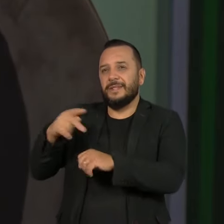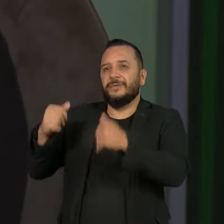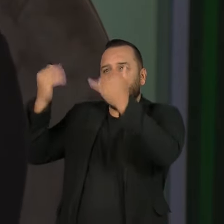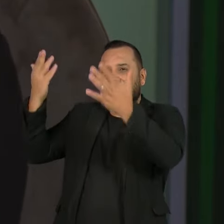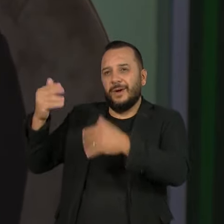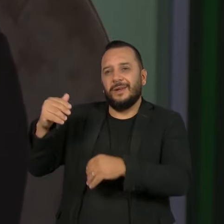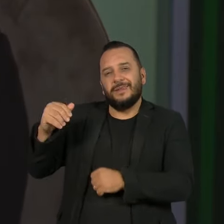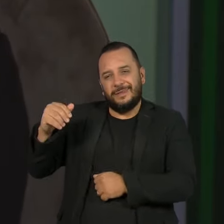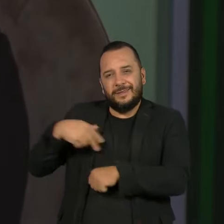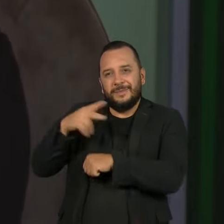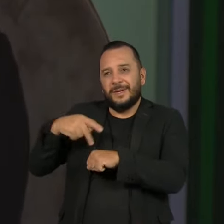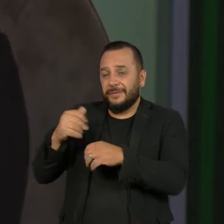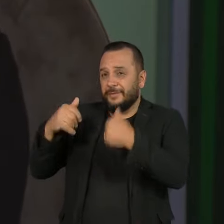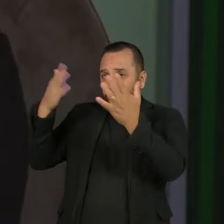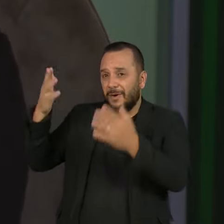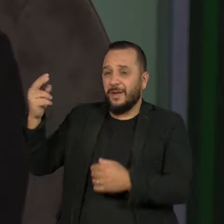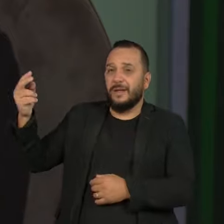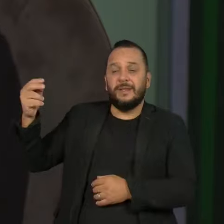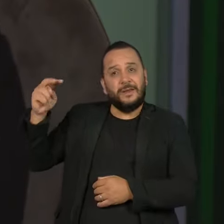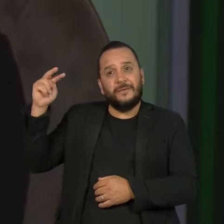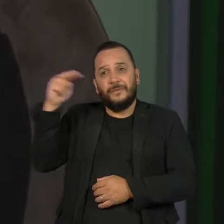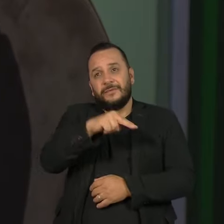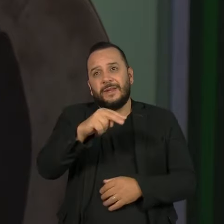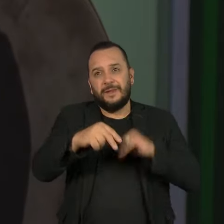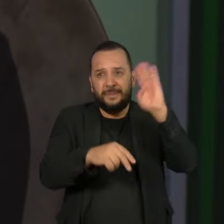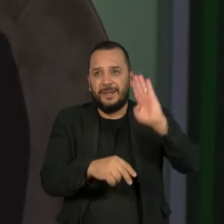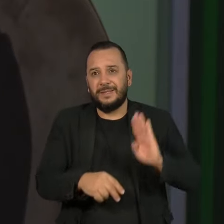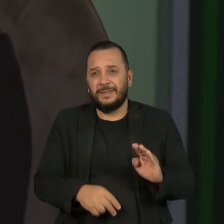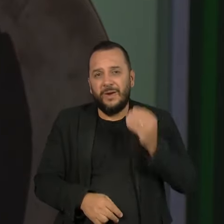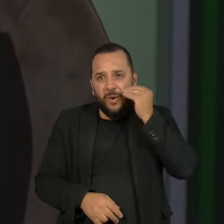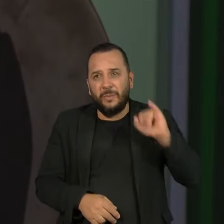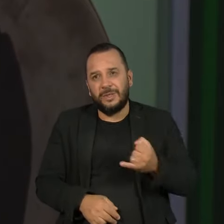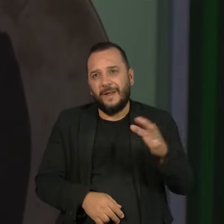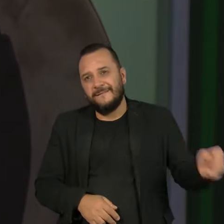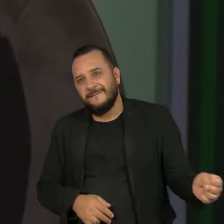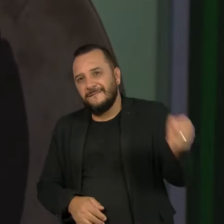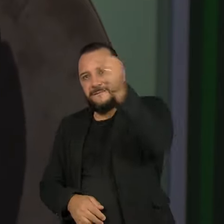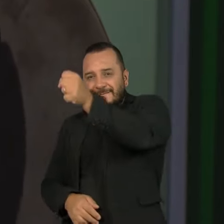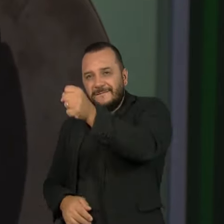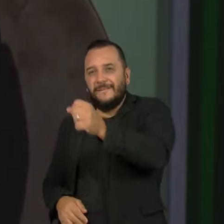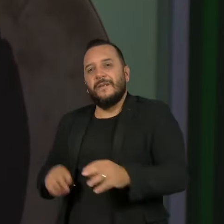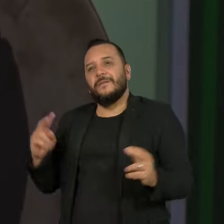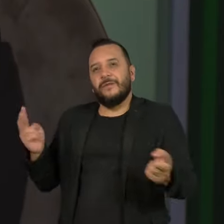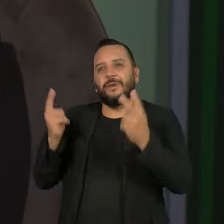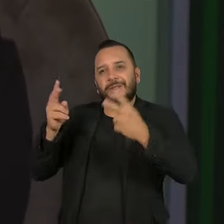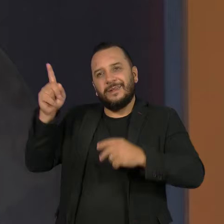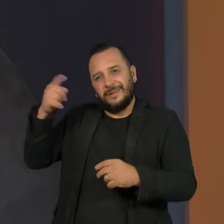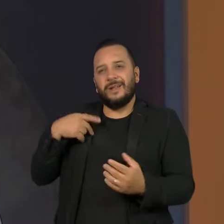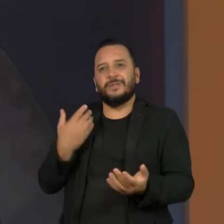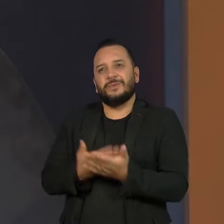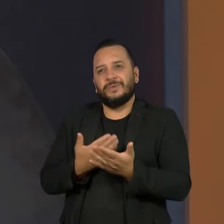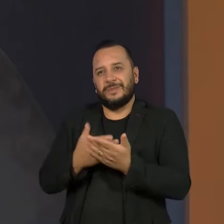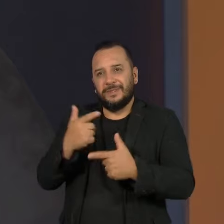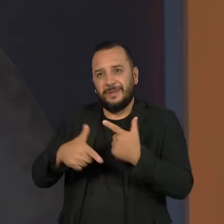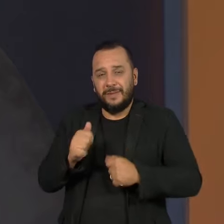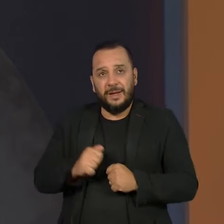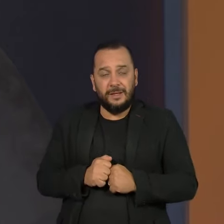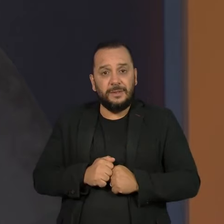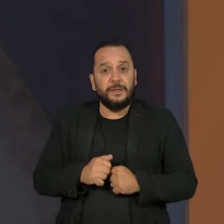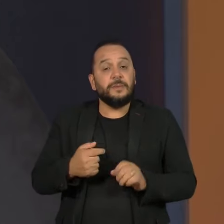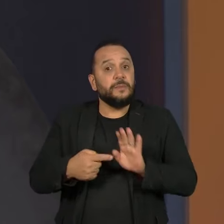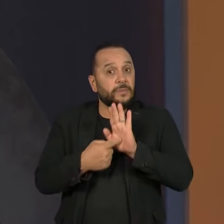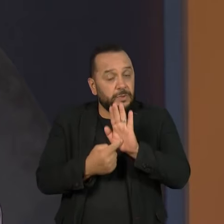países do exterior, como uma oportunidade de ser valorizado pelo estudo, pelo trabalho. Para mostrarmos que o